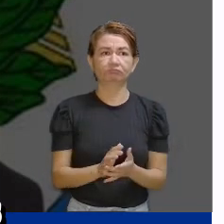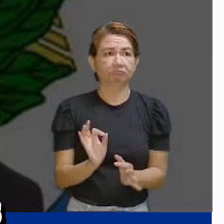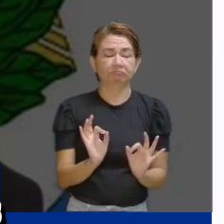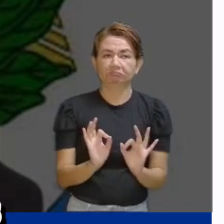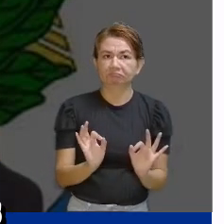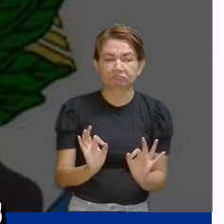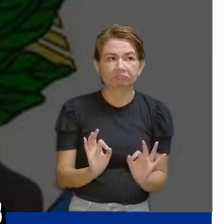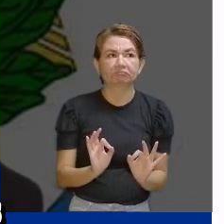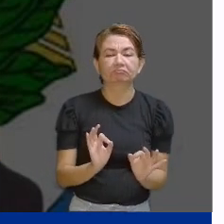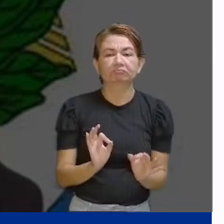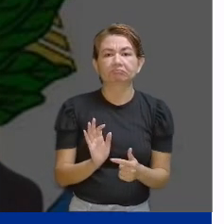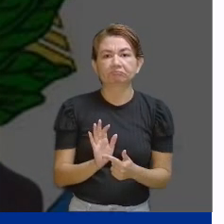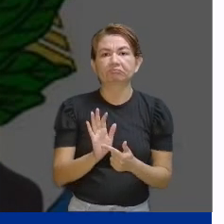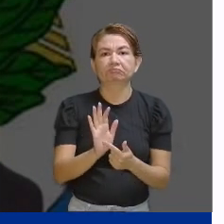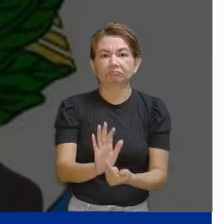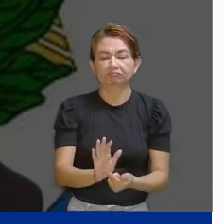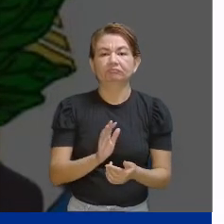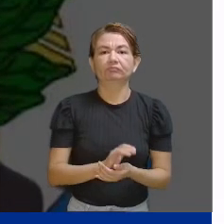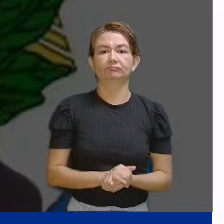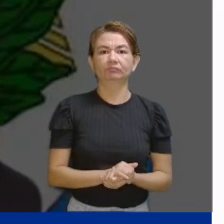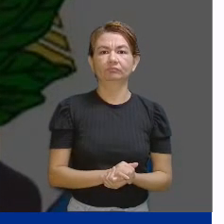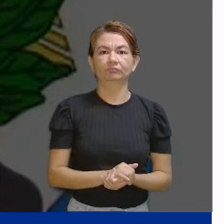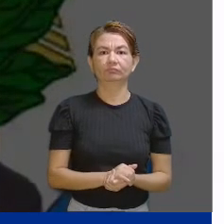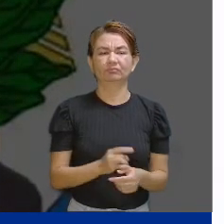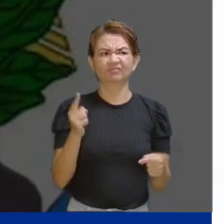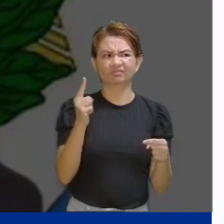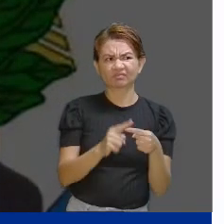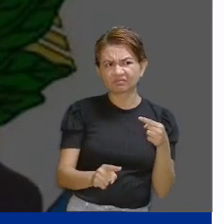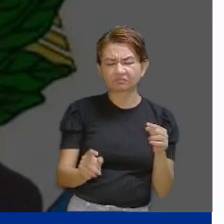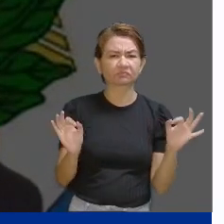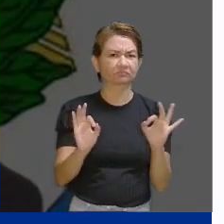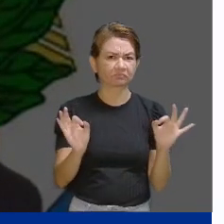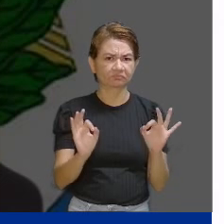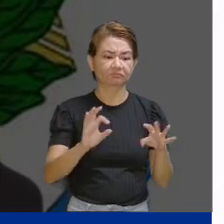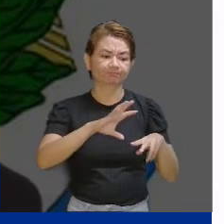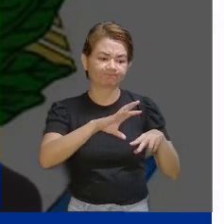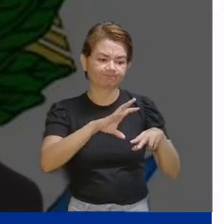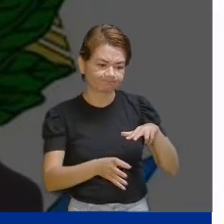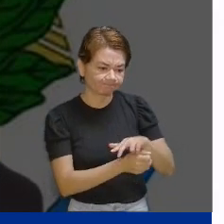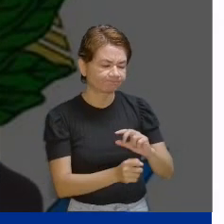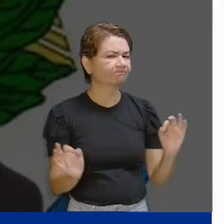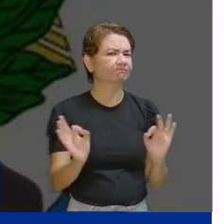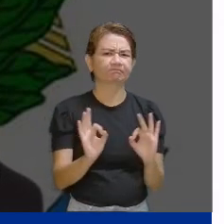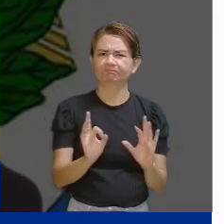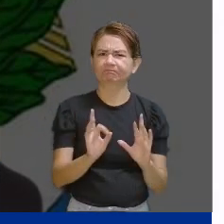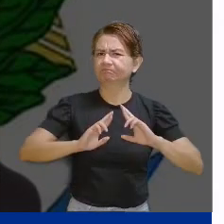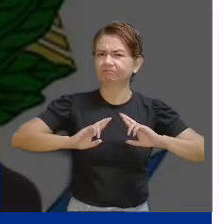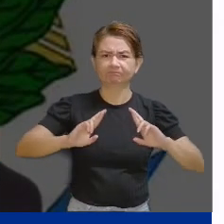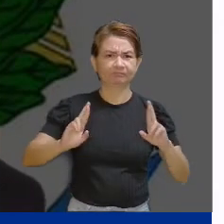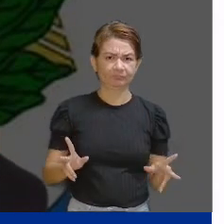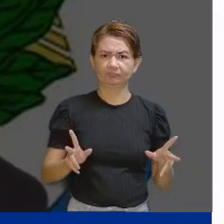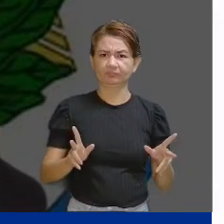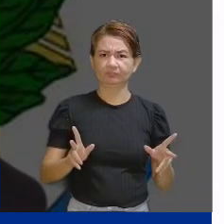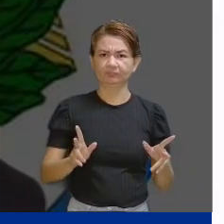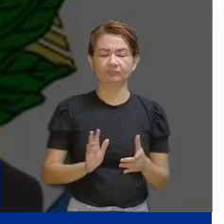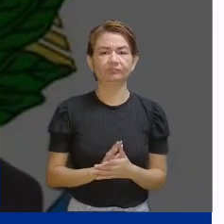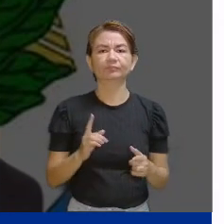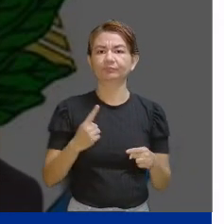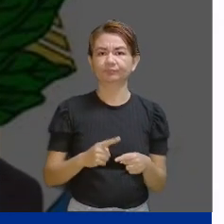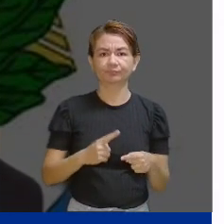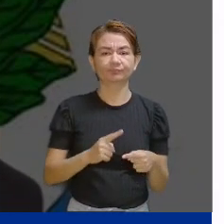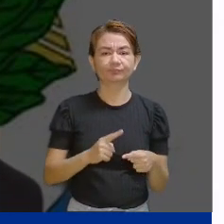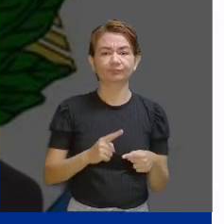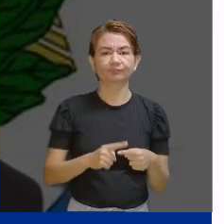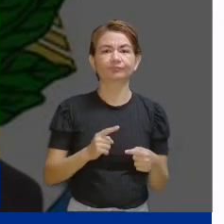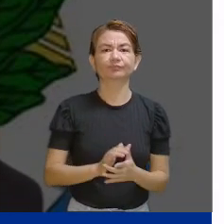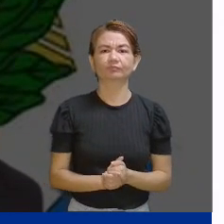apresentaram elementos suficientes para caracterizar a conduta vedada ou abuso do poder político, sendo